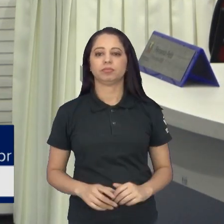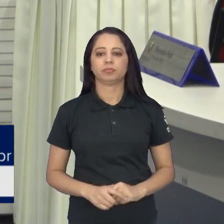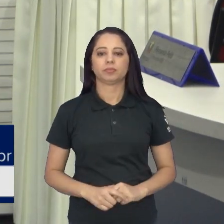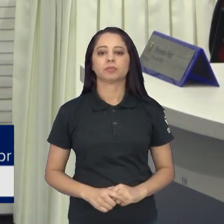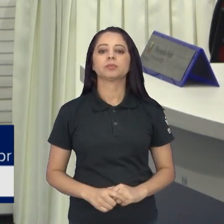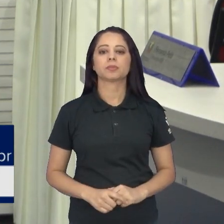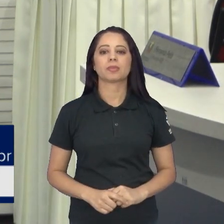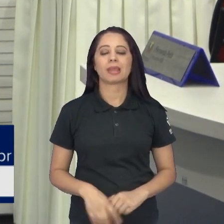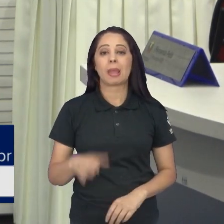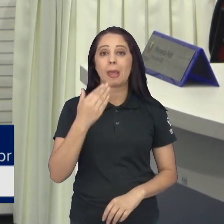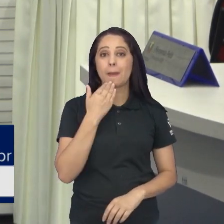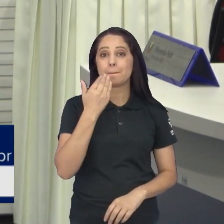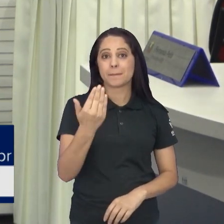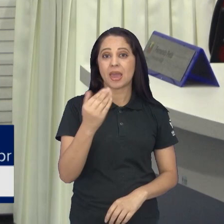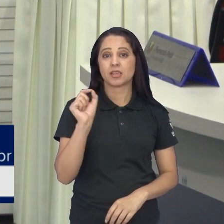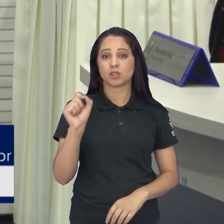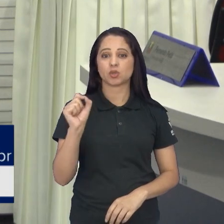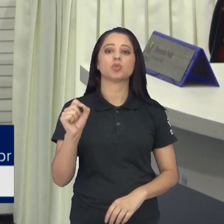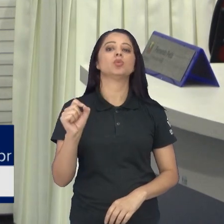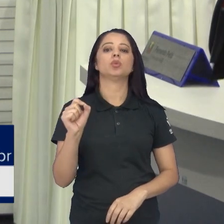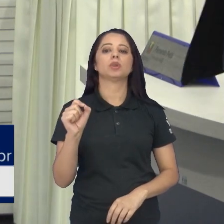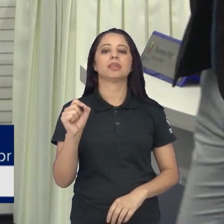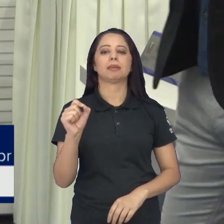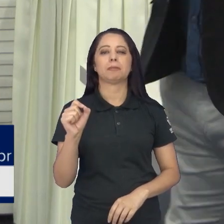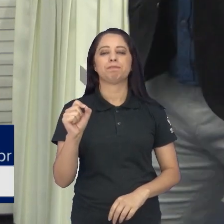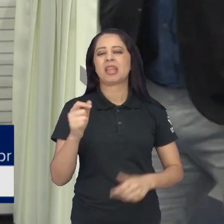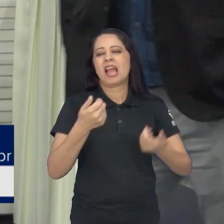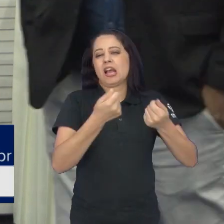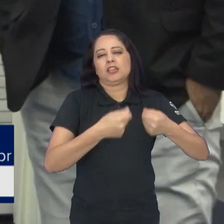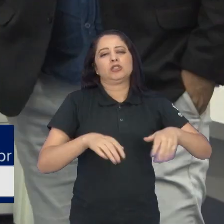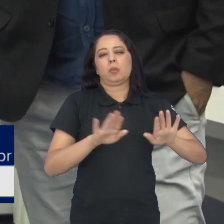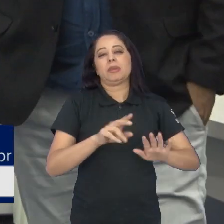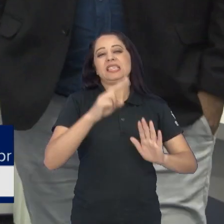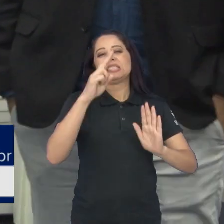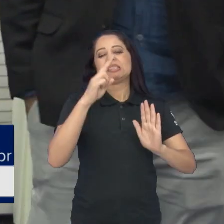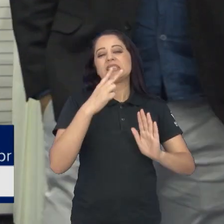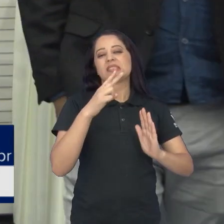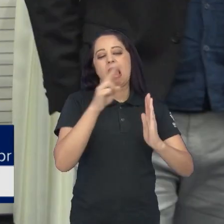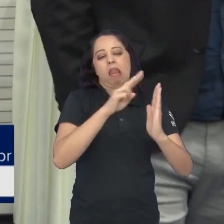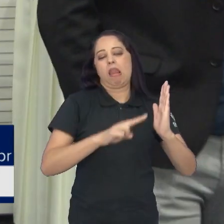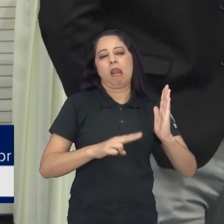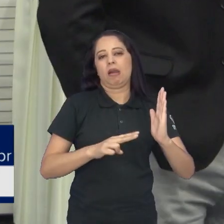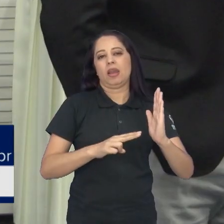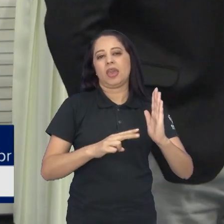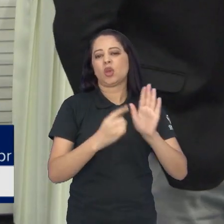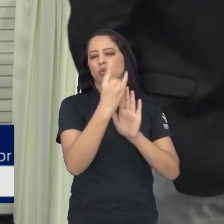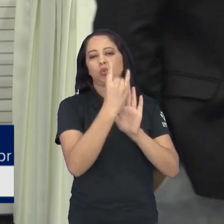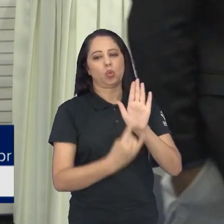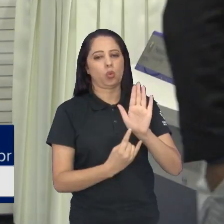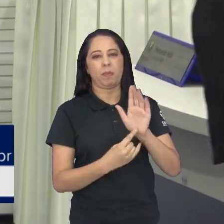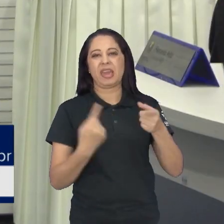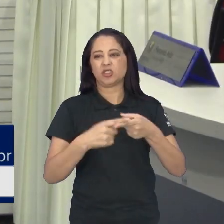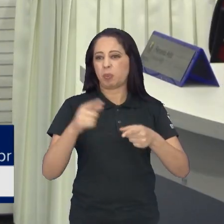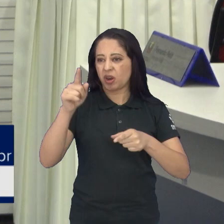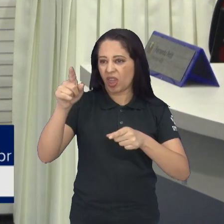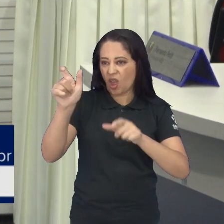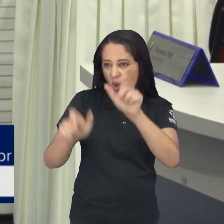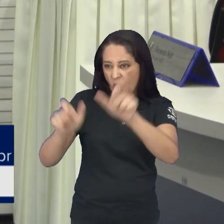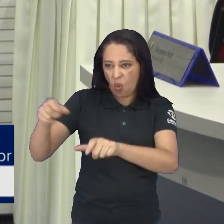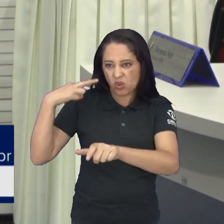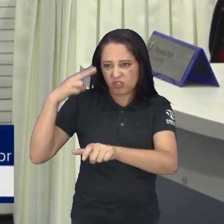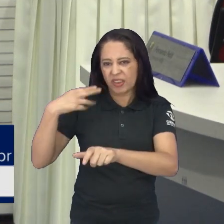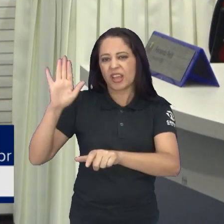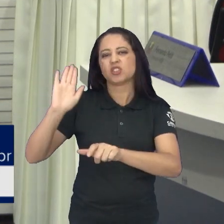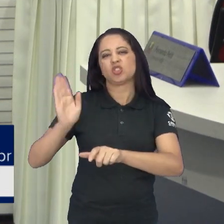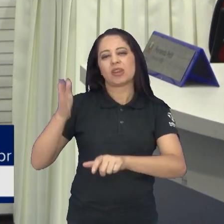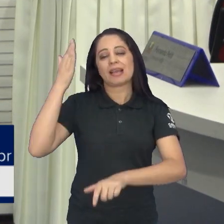Senhor presidente, solicito a supressão da leitura de todos os processos da pauta por serem de conhecimento de todos os vereadores.